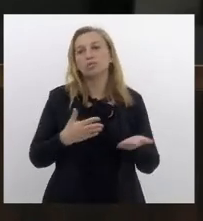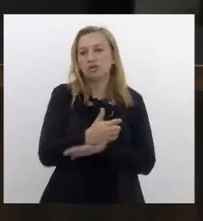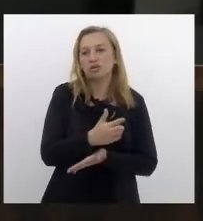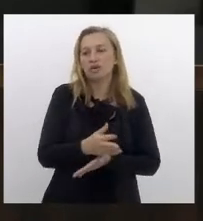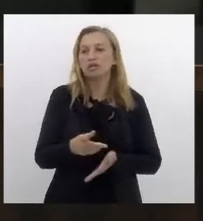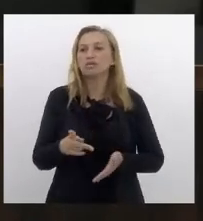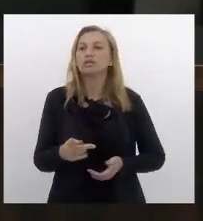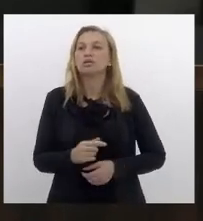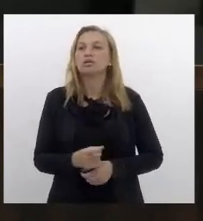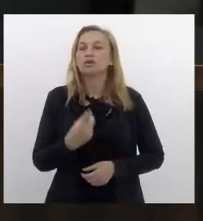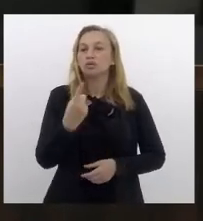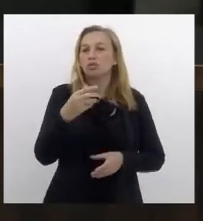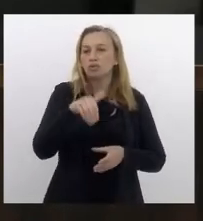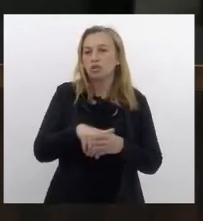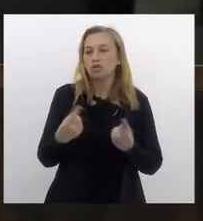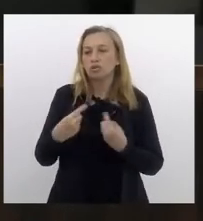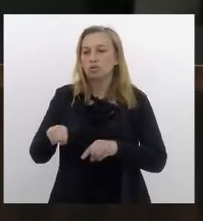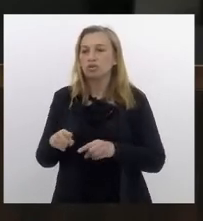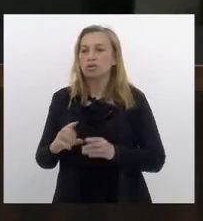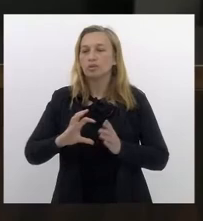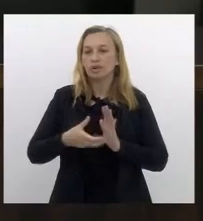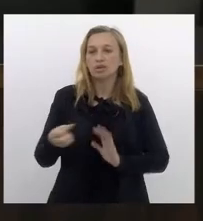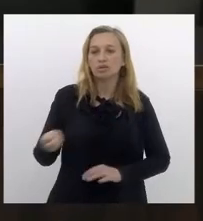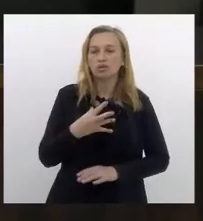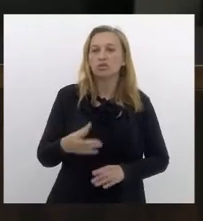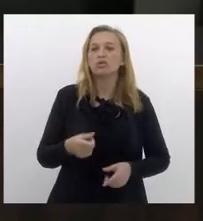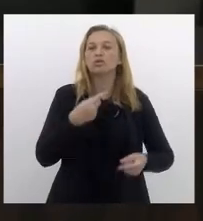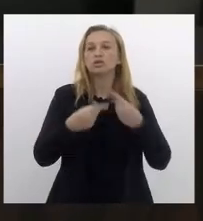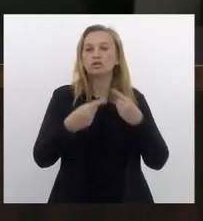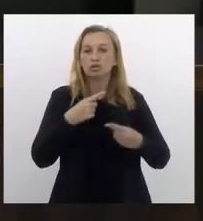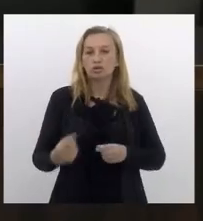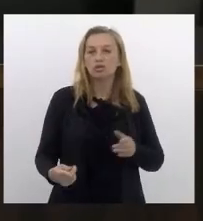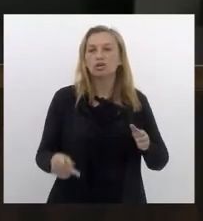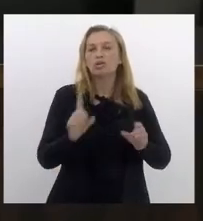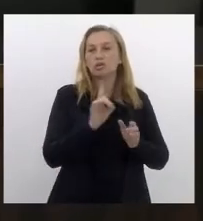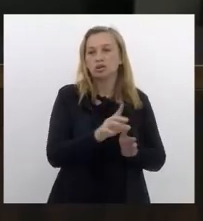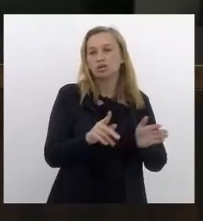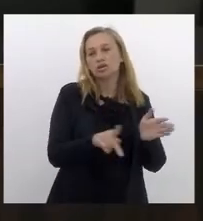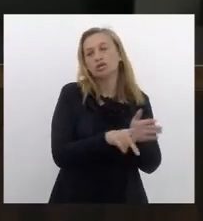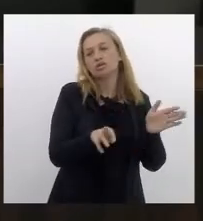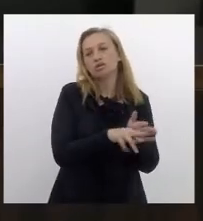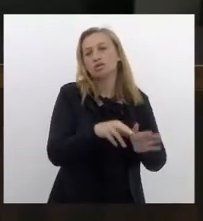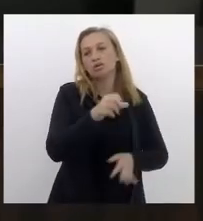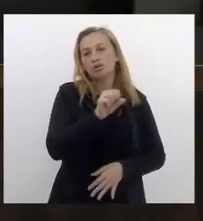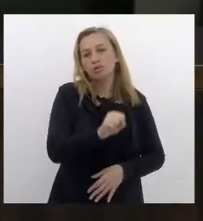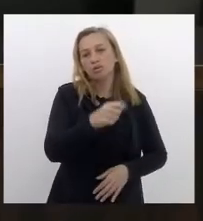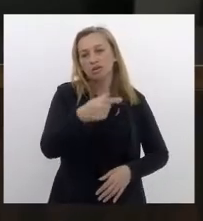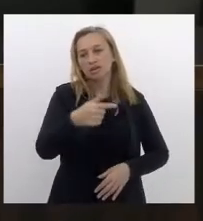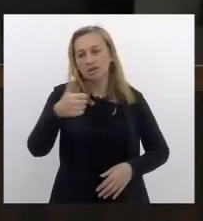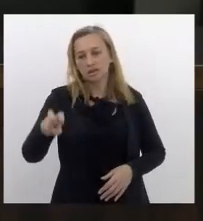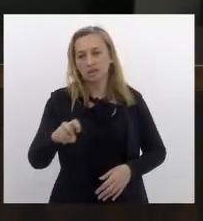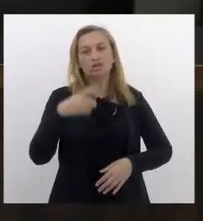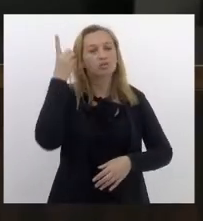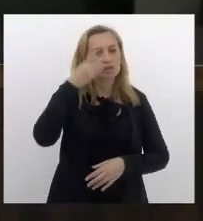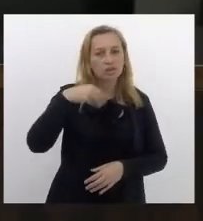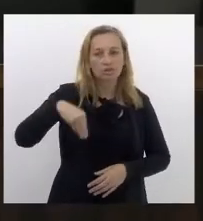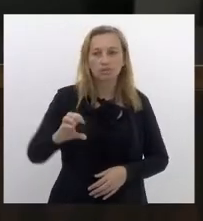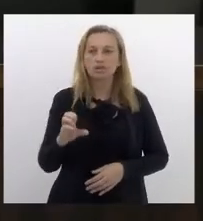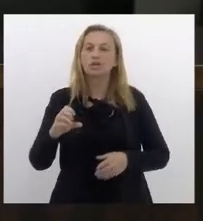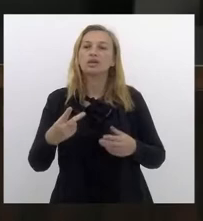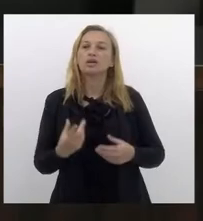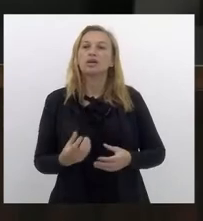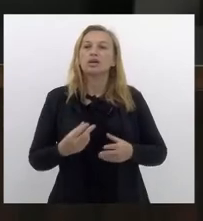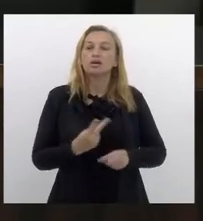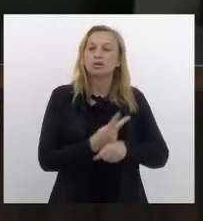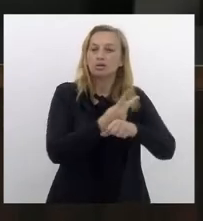à promulgação com voto pela abstenção do novo. Em tramitação ordinária, em discussão única, projeto de resolução 785/21 de autoria do deputado Carlos Mim, concede prêmio de